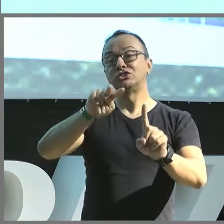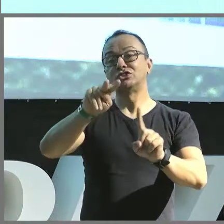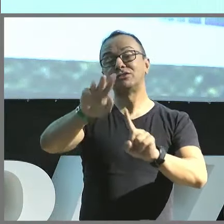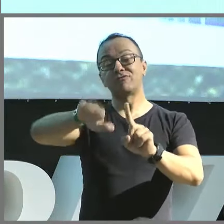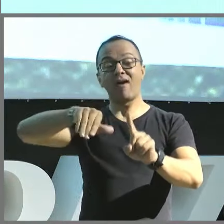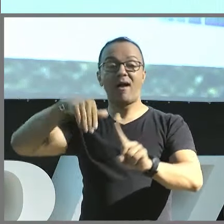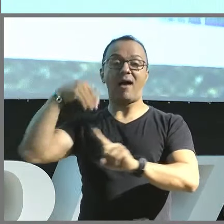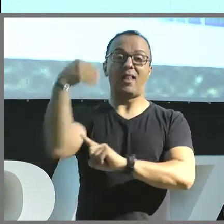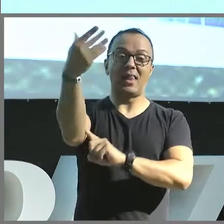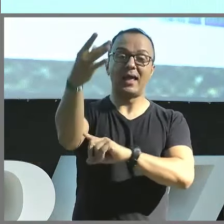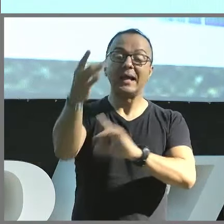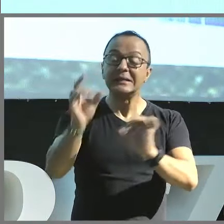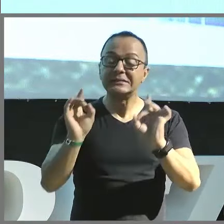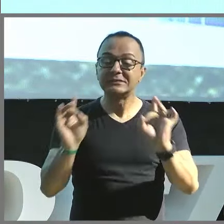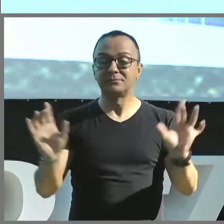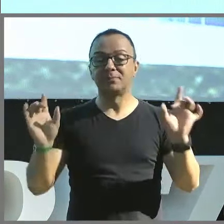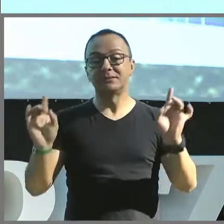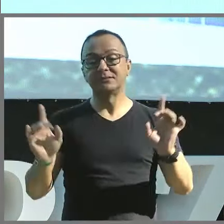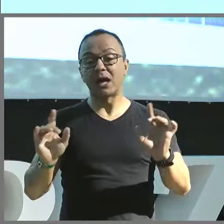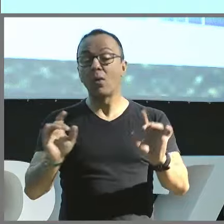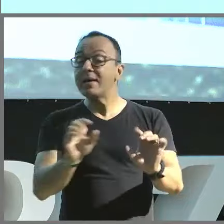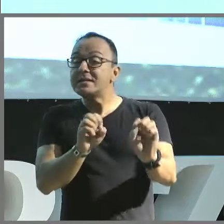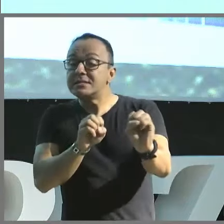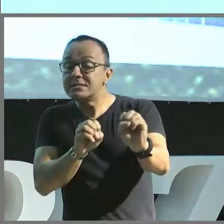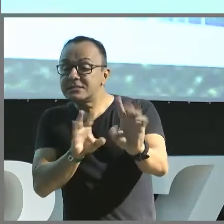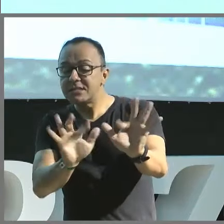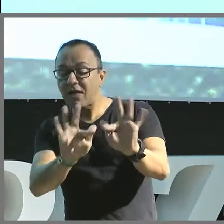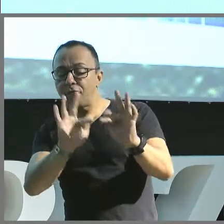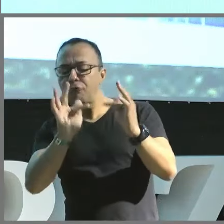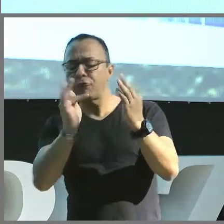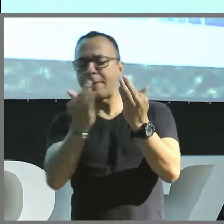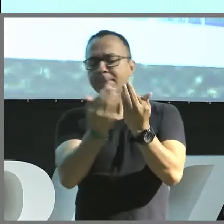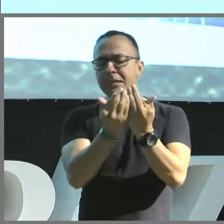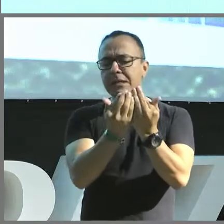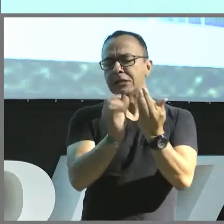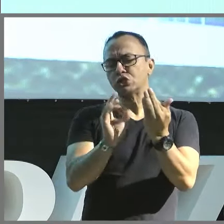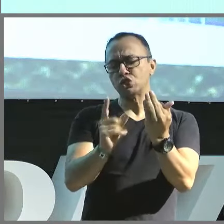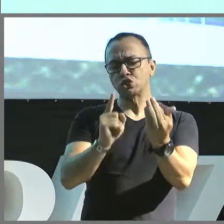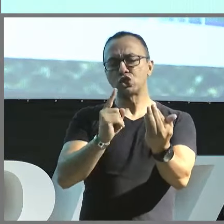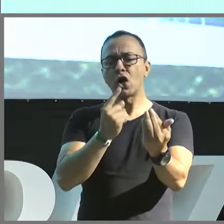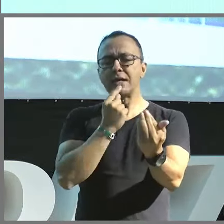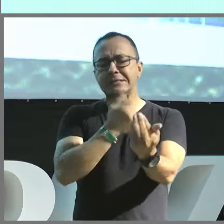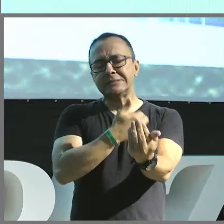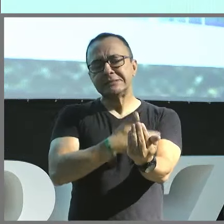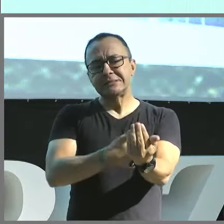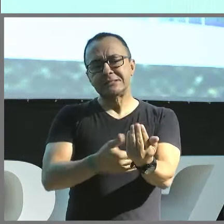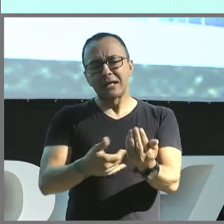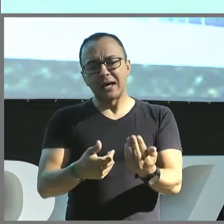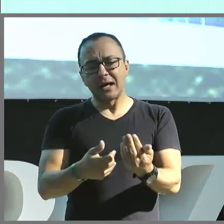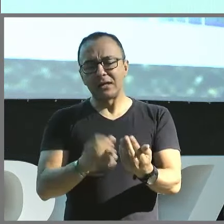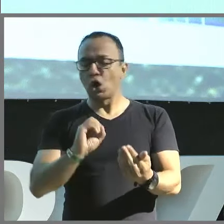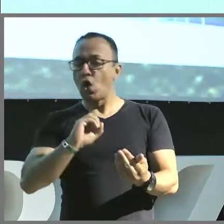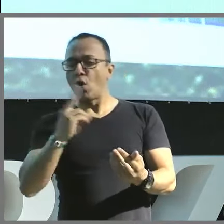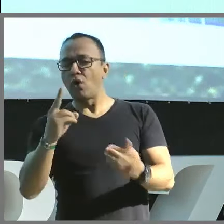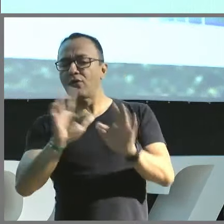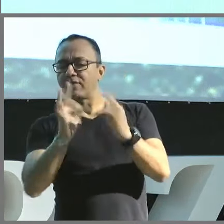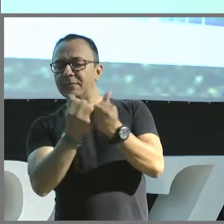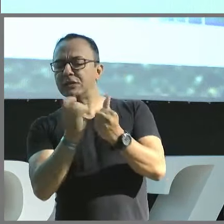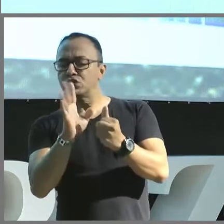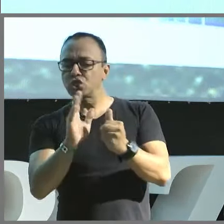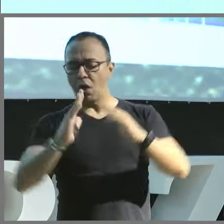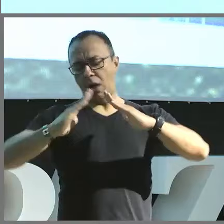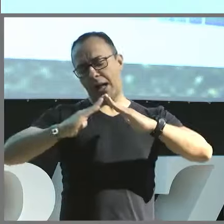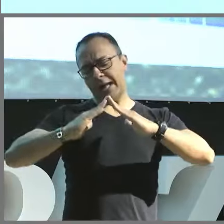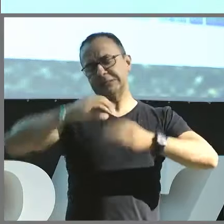que a família, portanto, não pode ficar adstrita aos limites geográficos de uma casa.